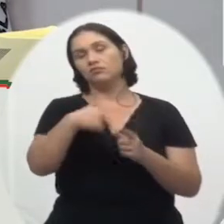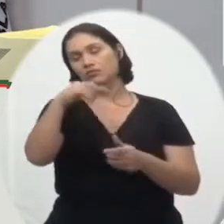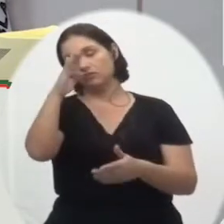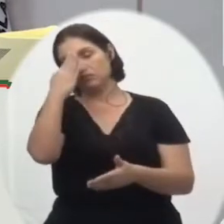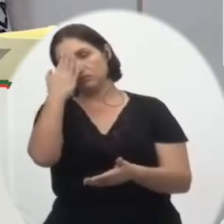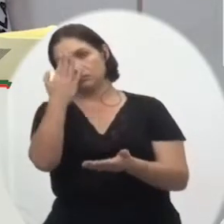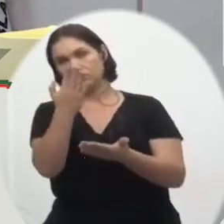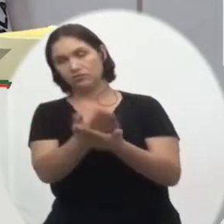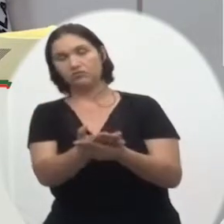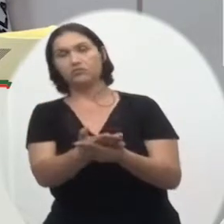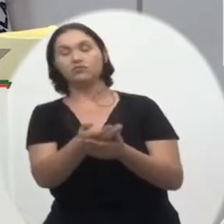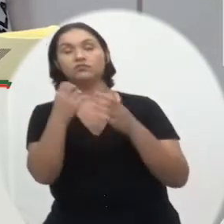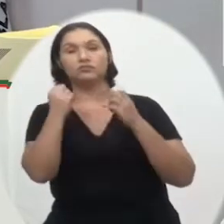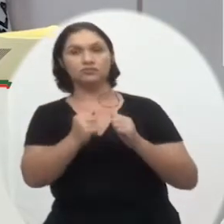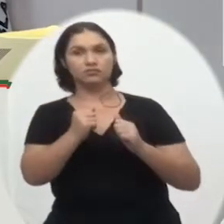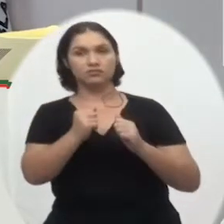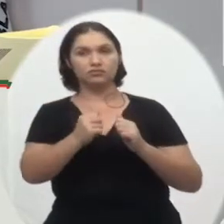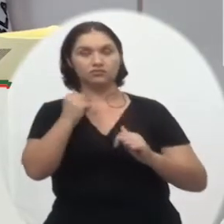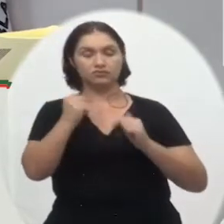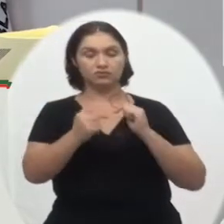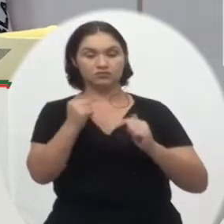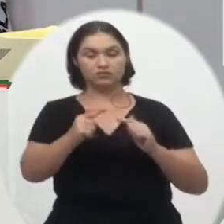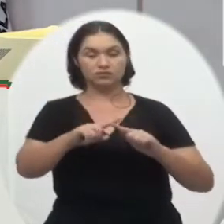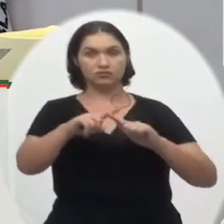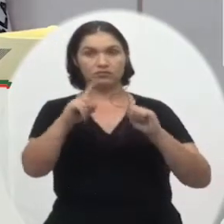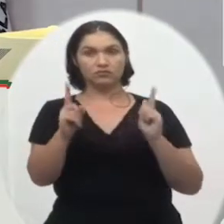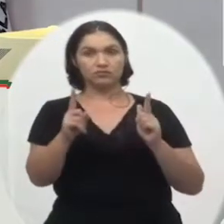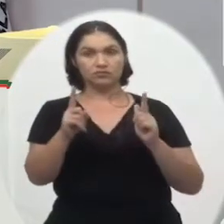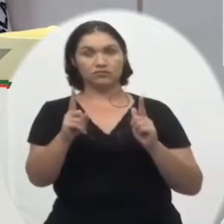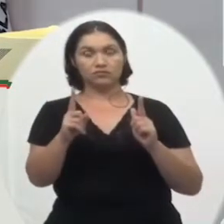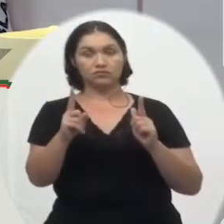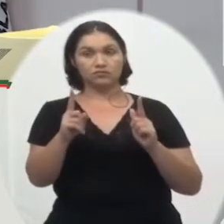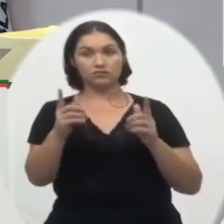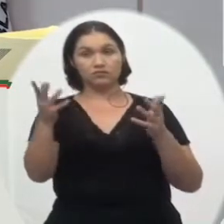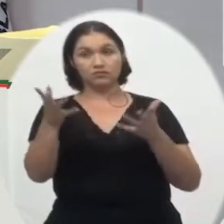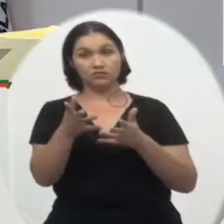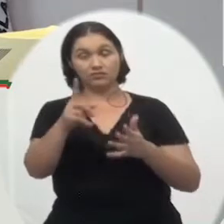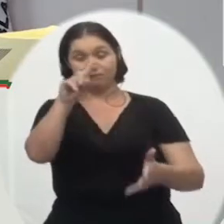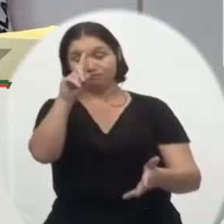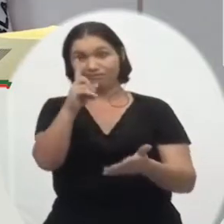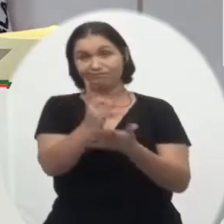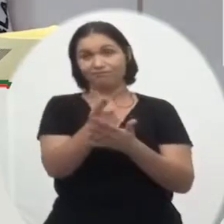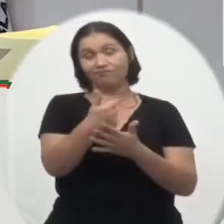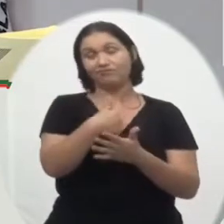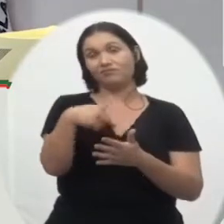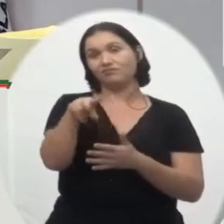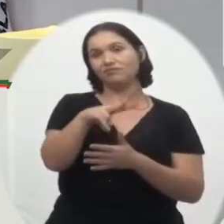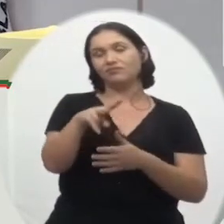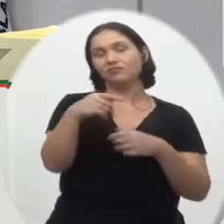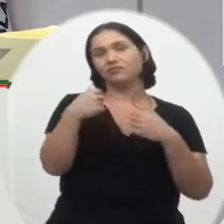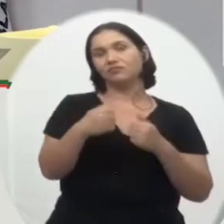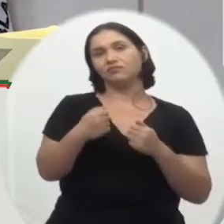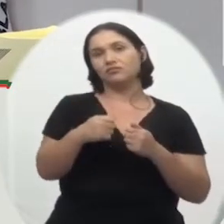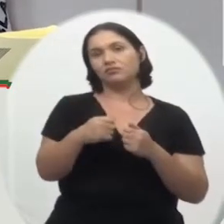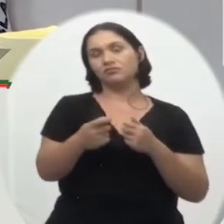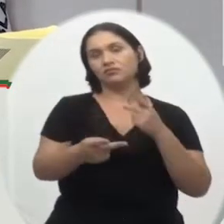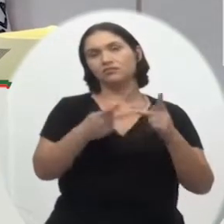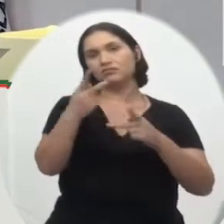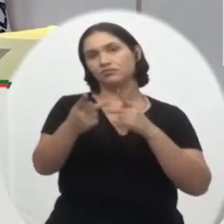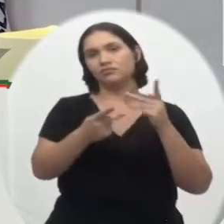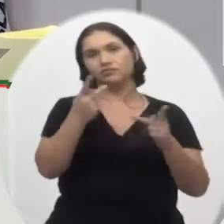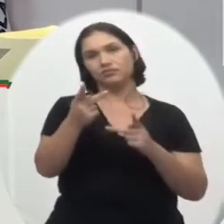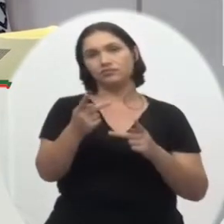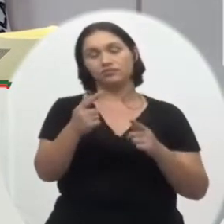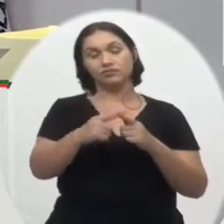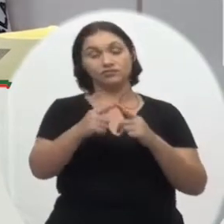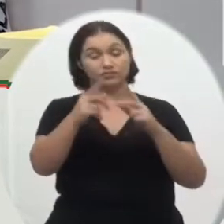decidido. O que importa é que foi decidido. Mas eu não poderia me furtar, viu, vereador? Eu não poderia me furtar, né, de uma